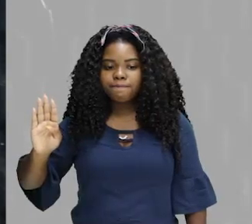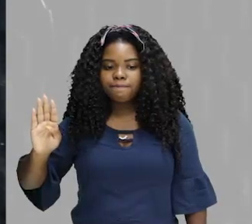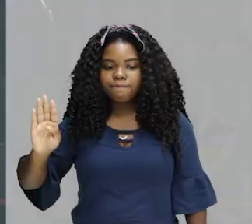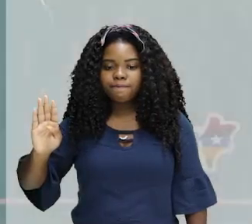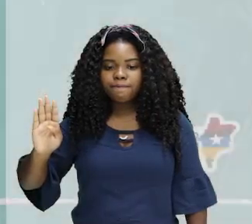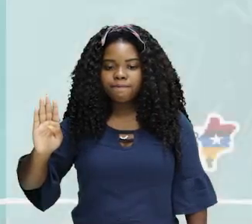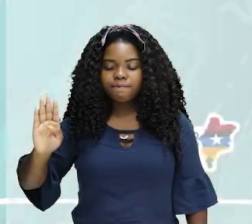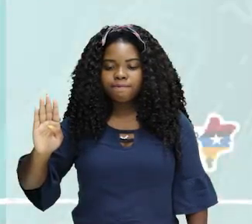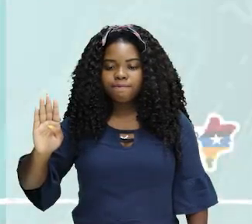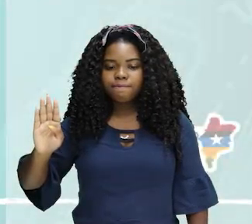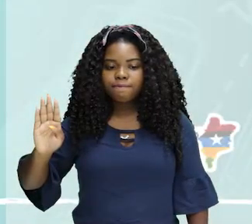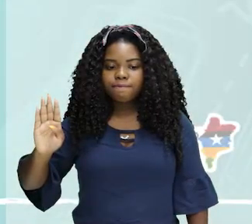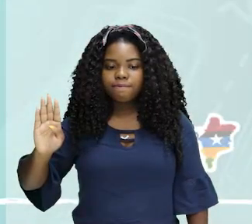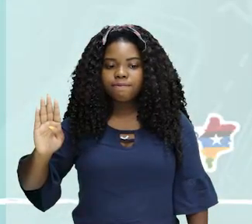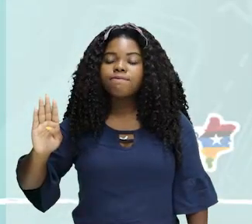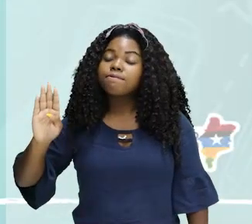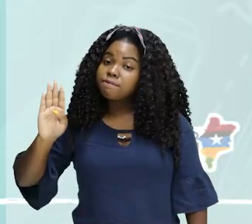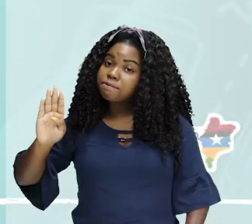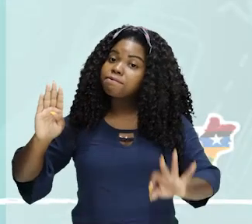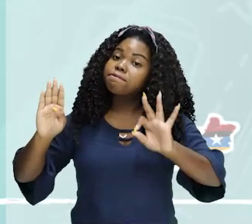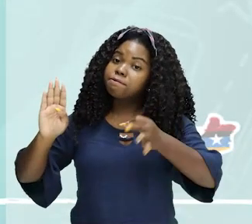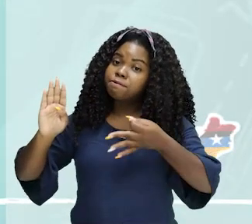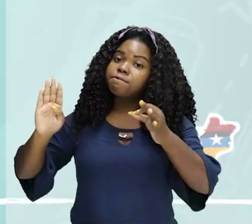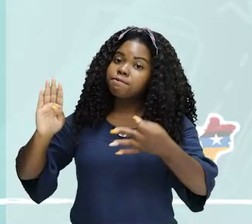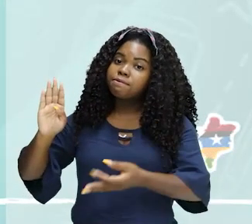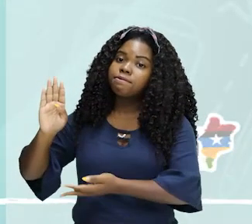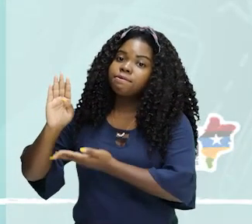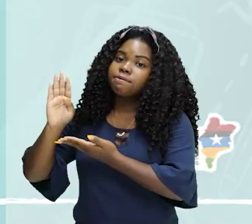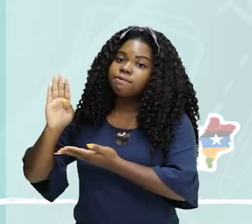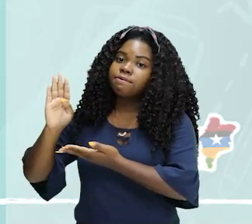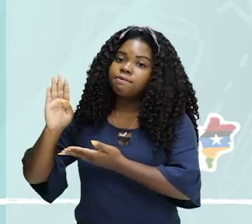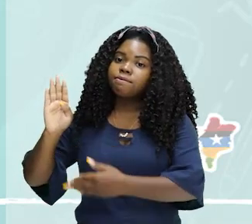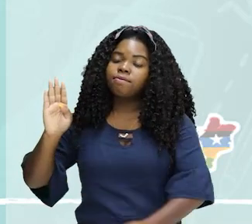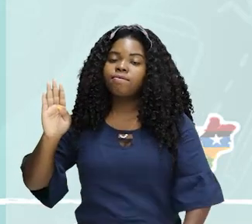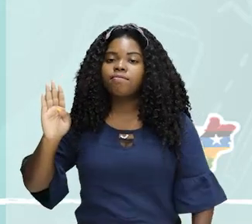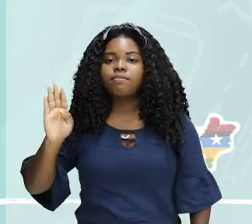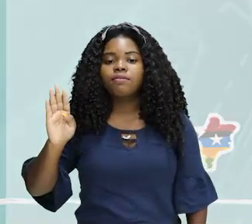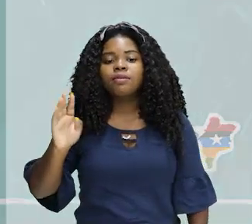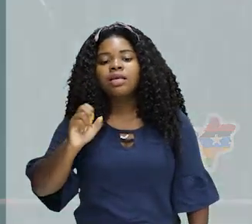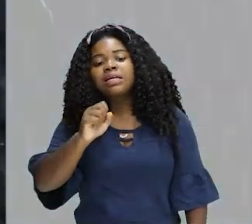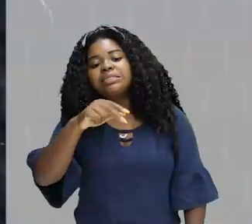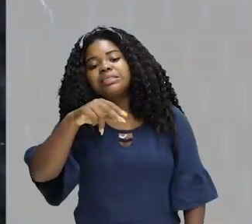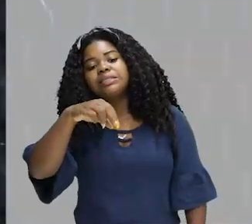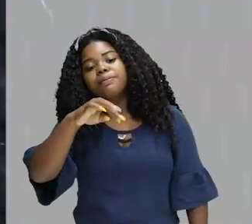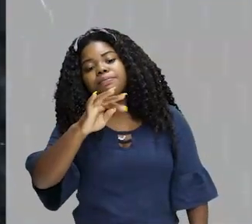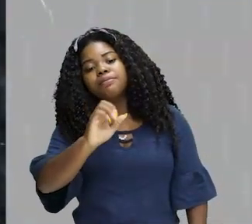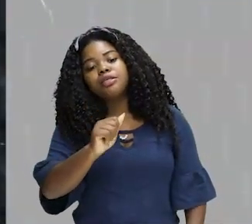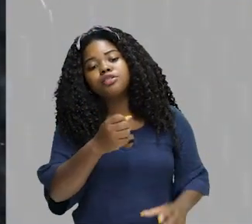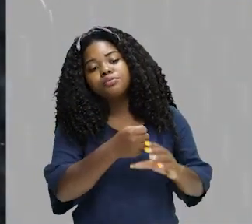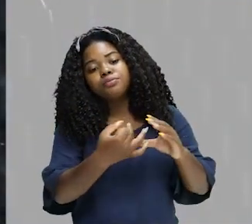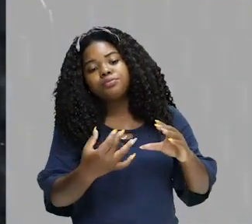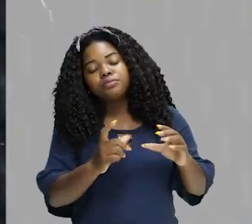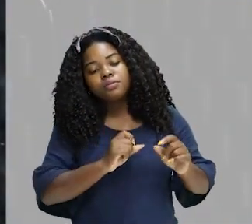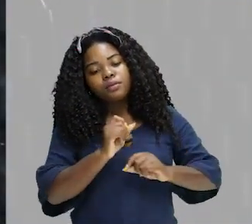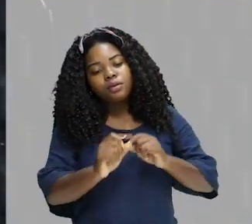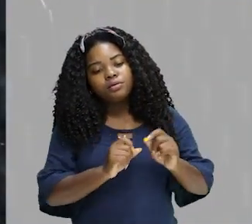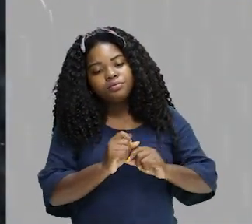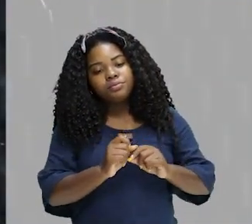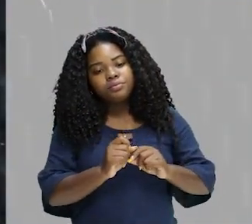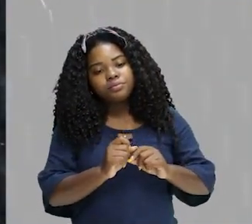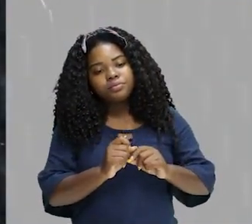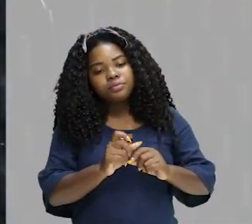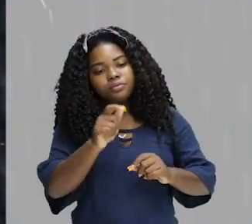por meio de sementes. É a letra B, pessoal. A presença das sementes é uma característica que vai surgir